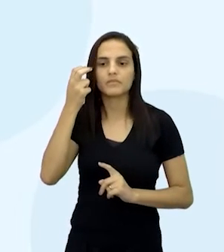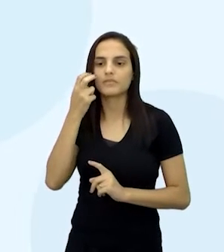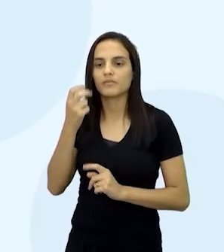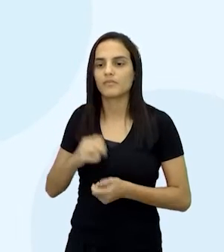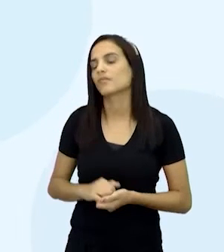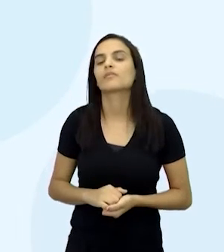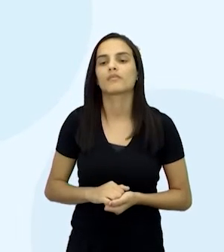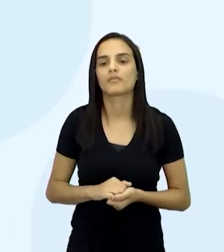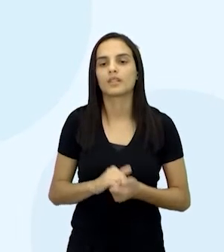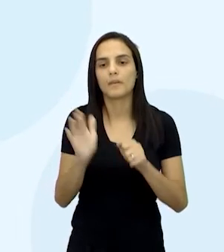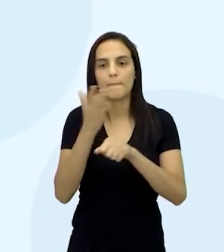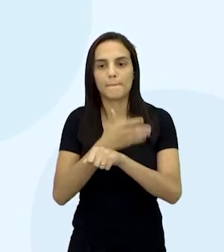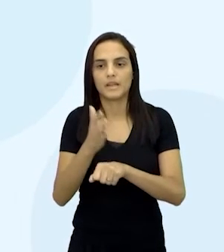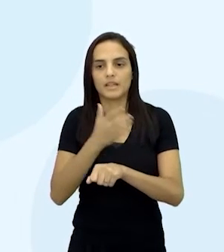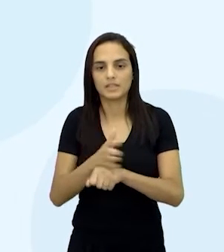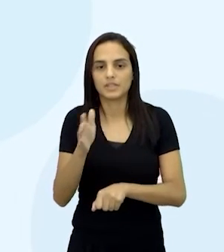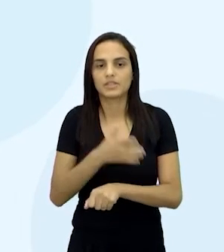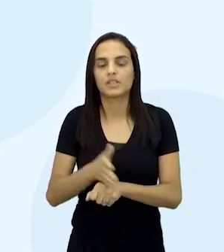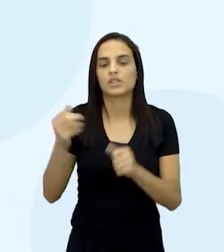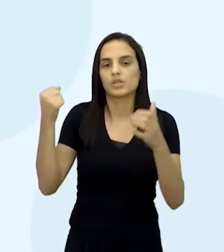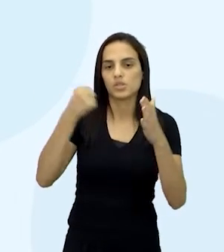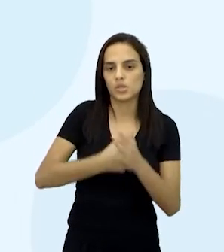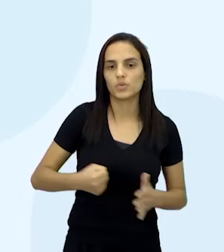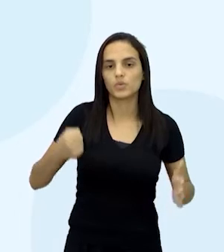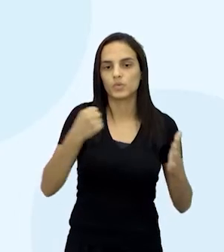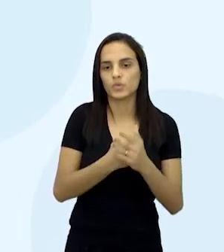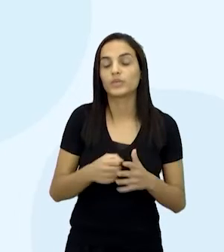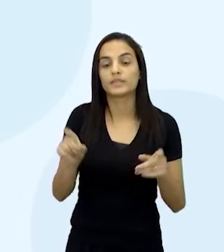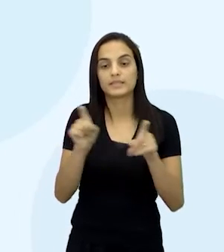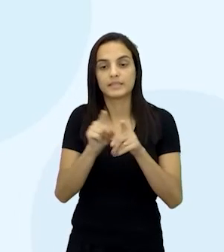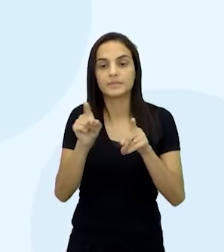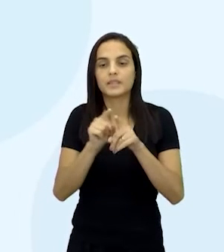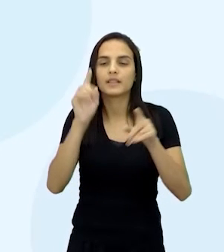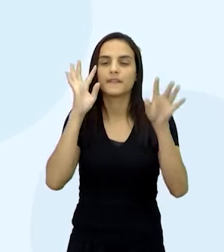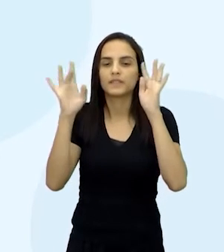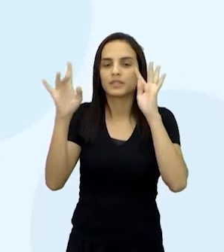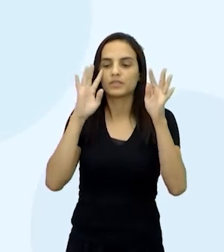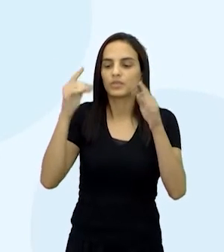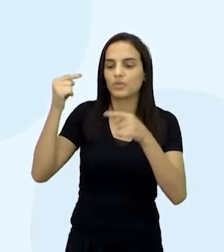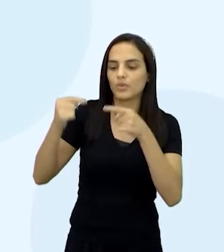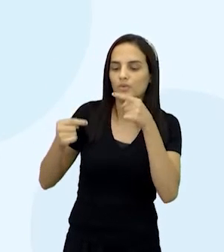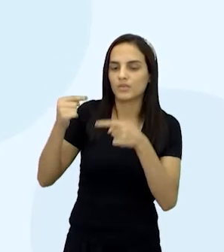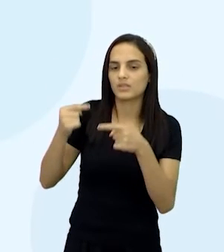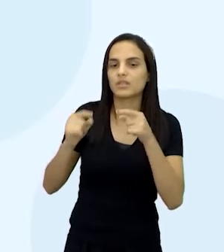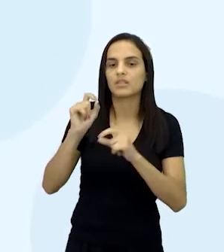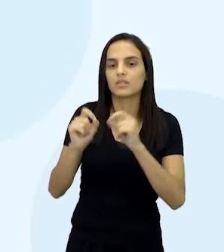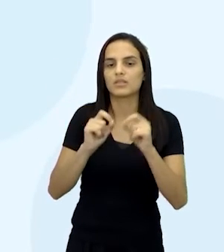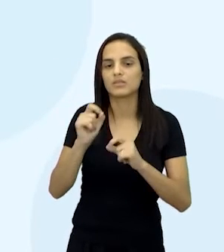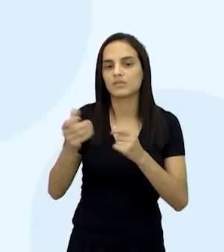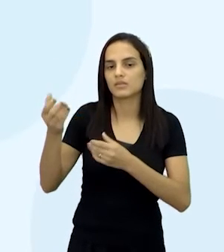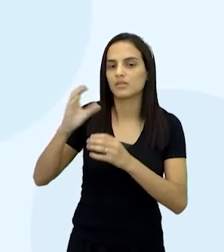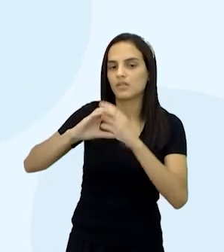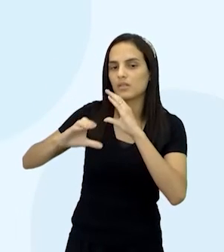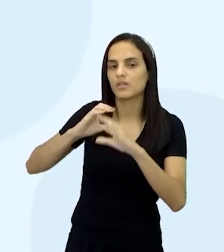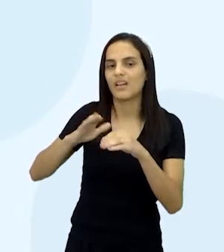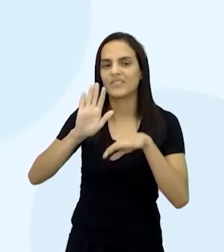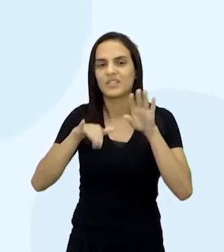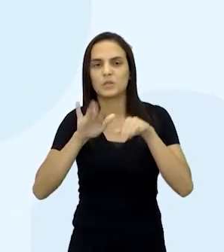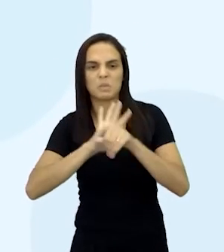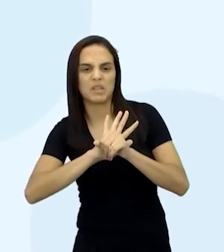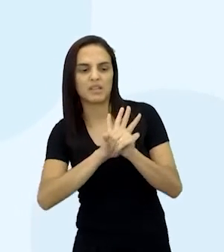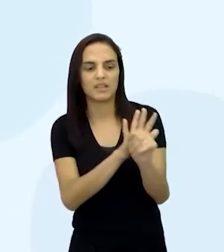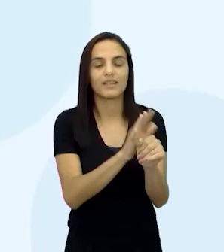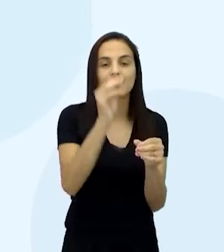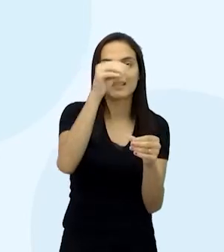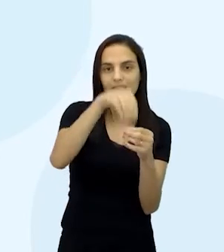presentes em práticas corporais de lutas, além de refletir e dialogar sobre os preconceitos e estereótipos presentes